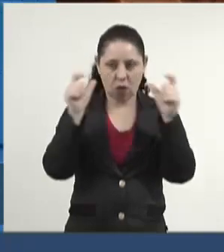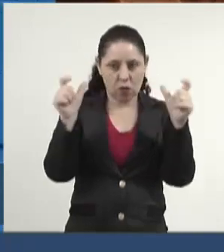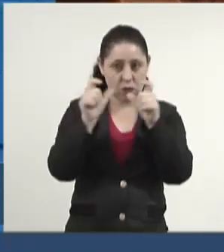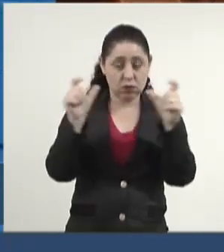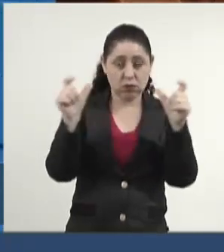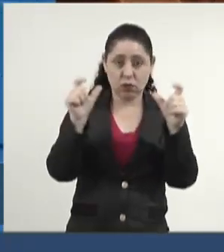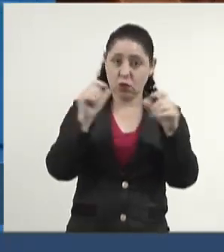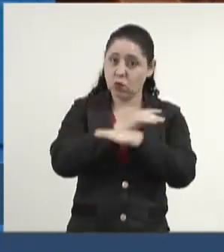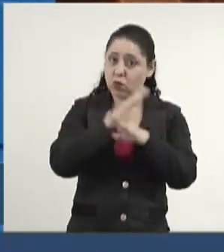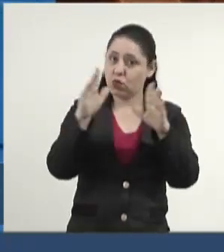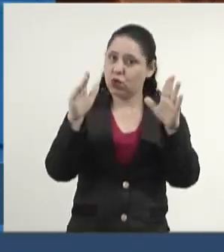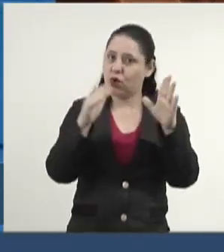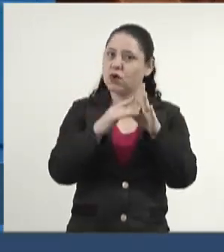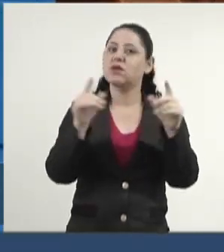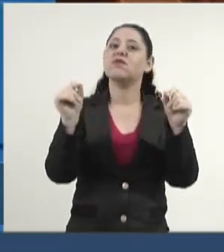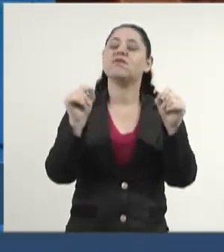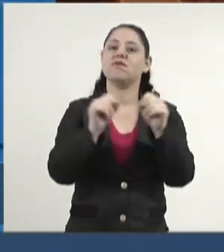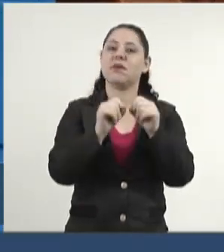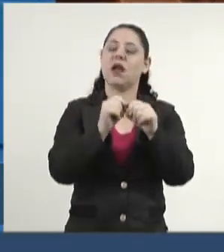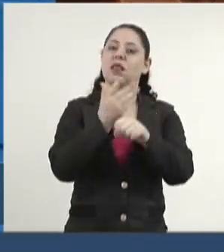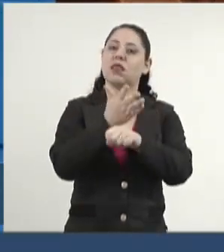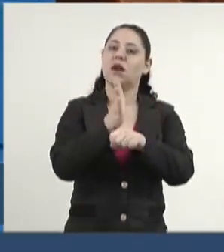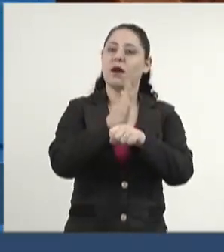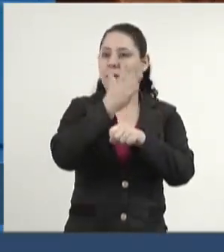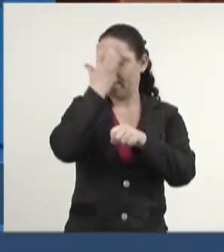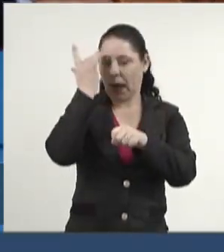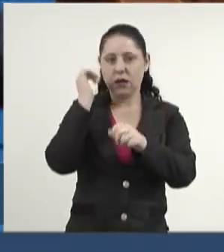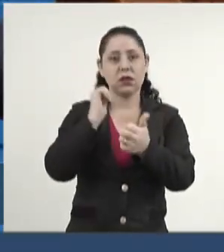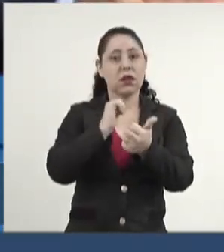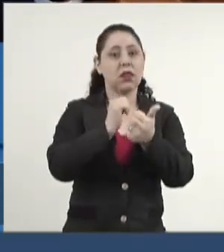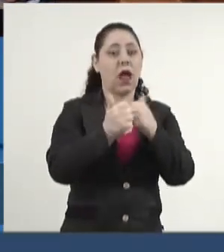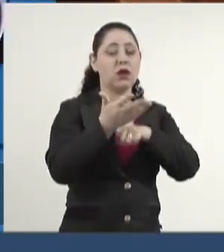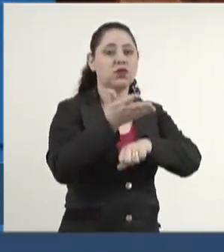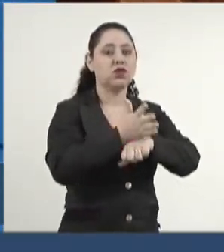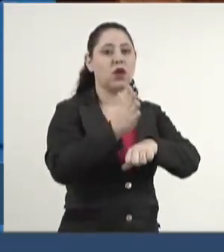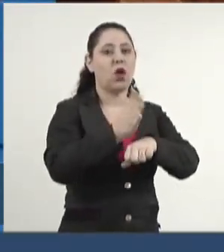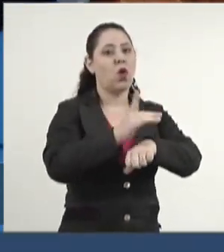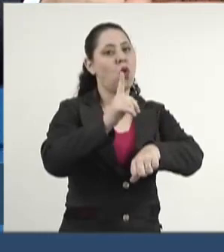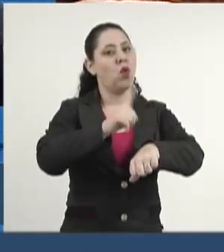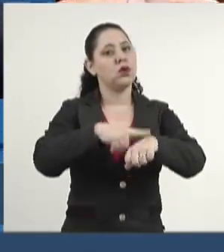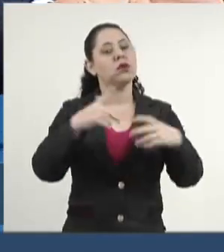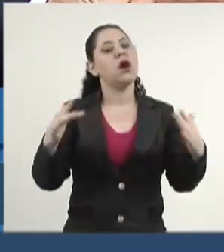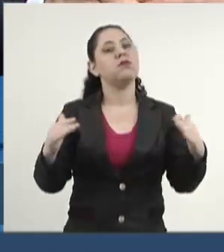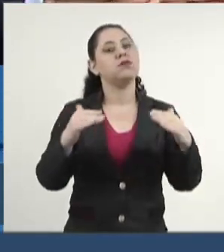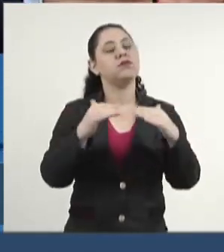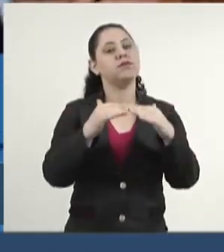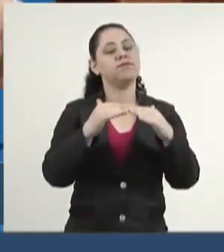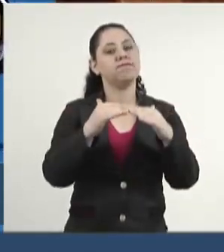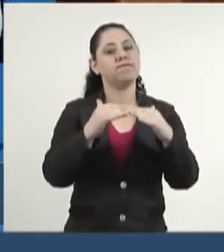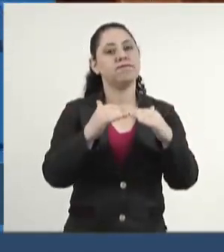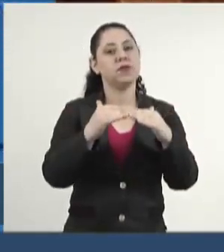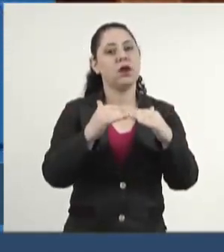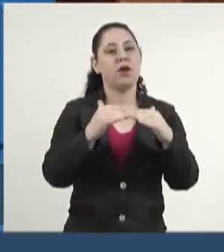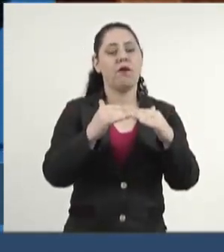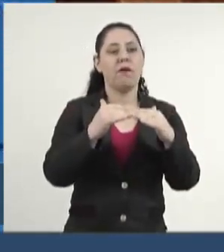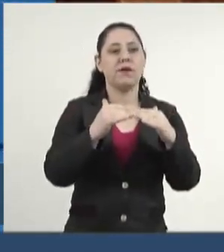sejam submetidas, as pessoas sejam submetidas ao teste nas mesmas condições.